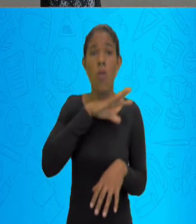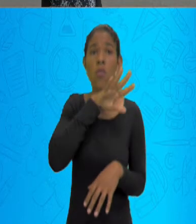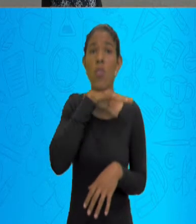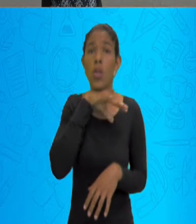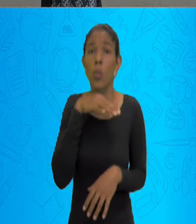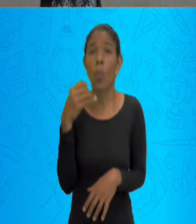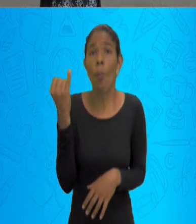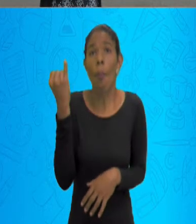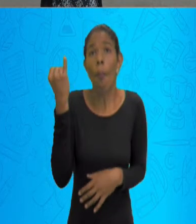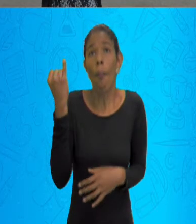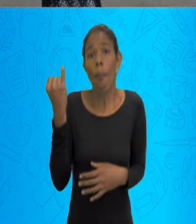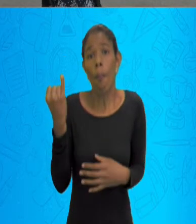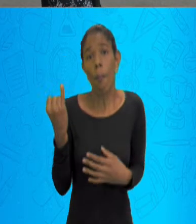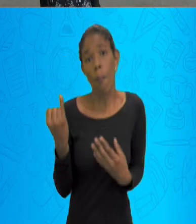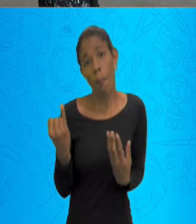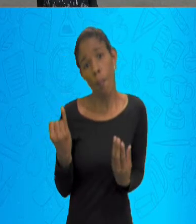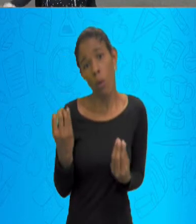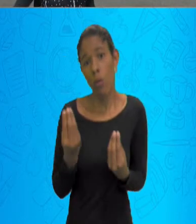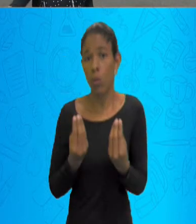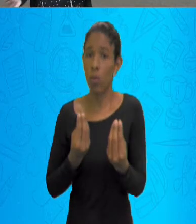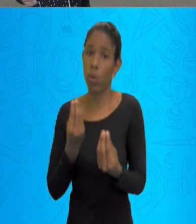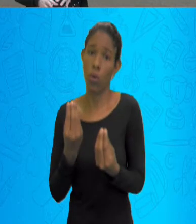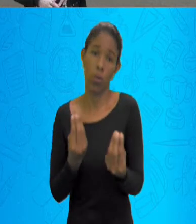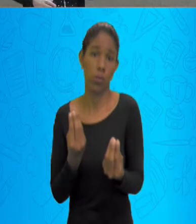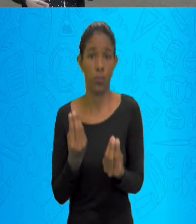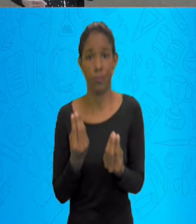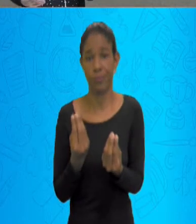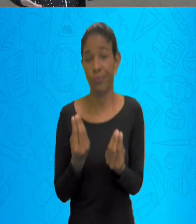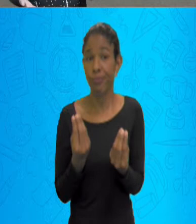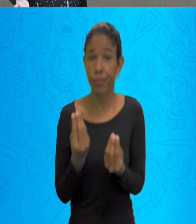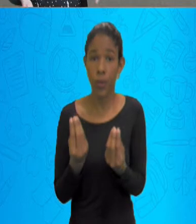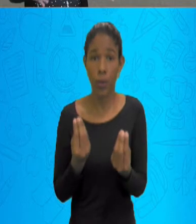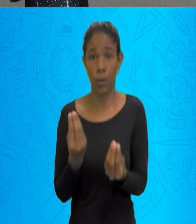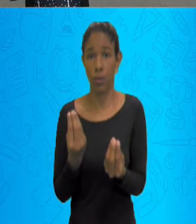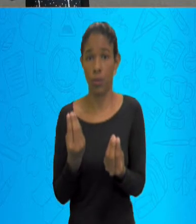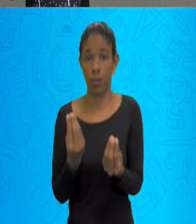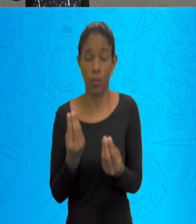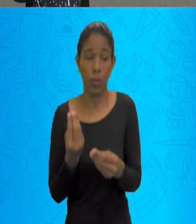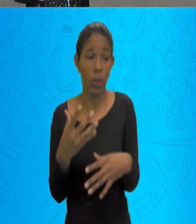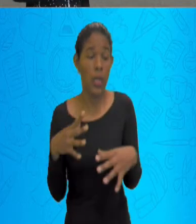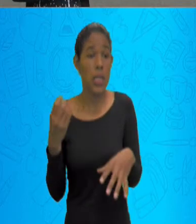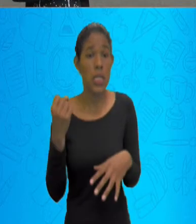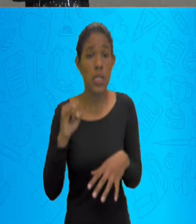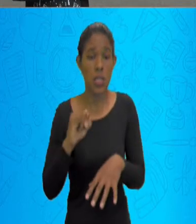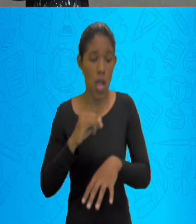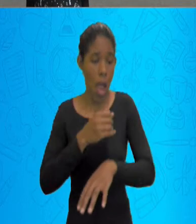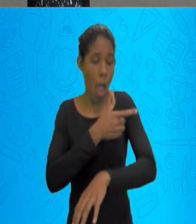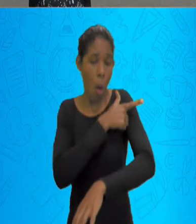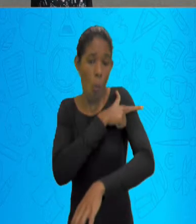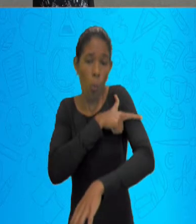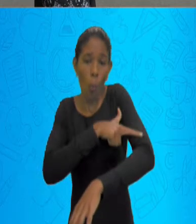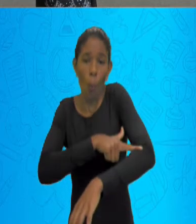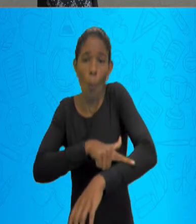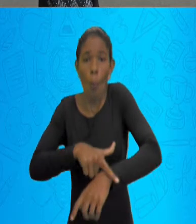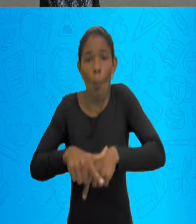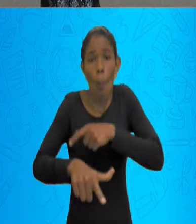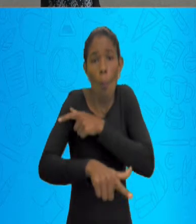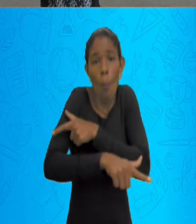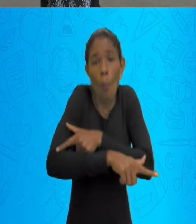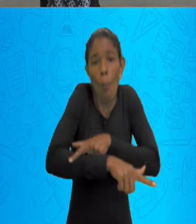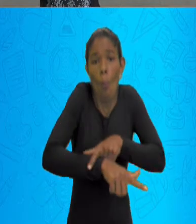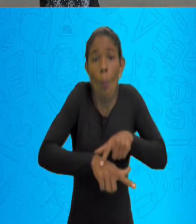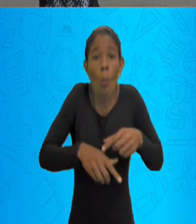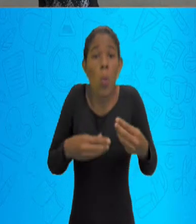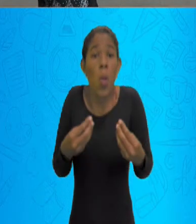corpo, se é um animal que não tem muito pelo, que não tem muitas penas, como que vai ser? Qual é a organização